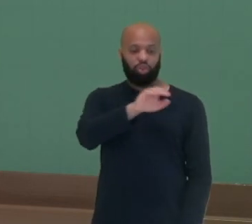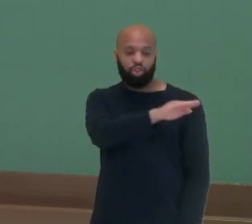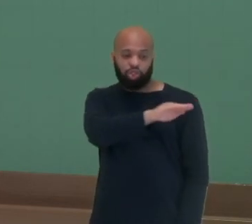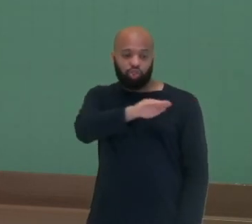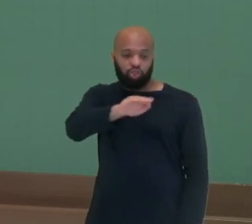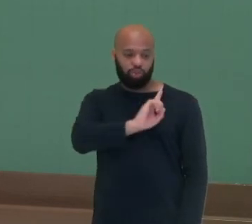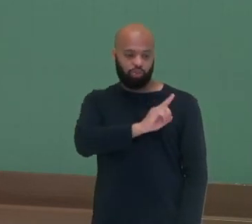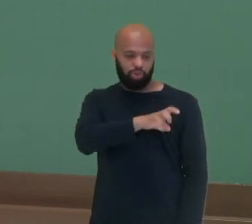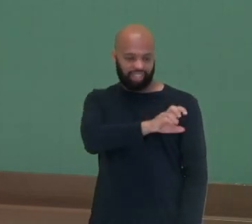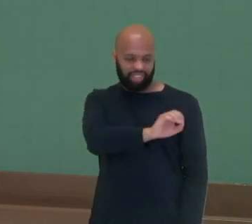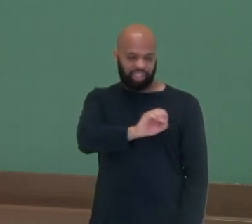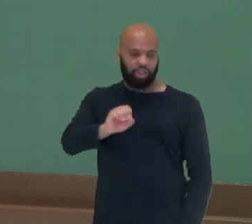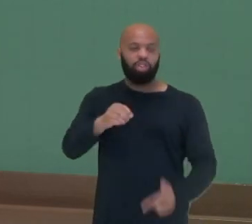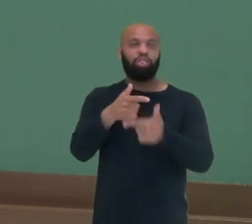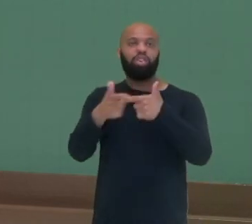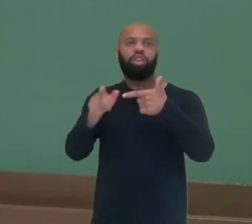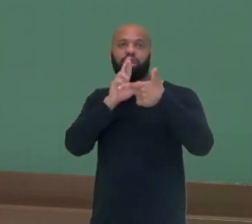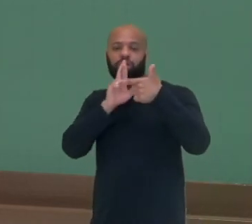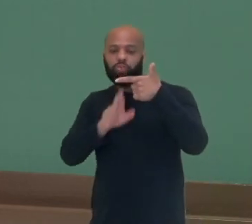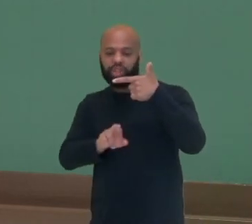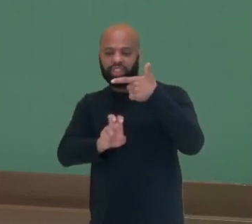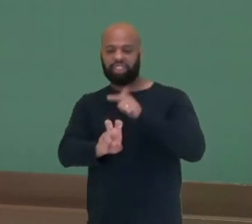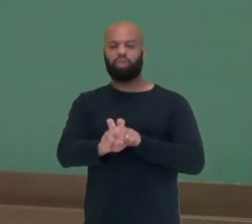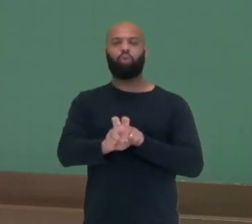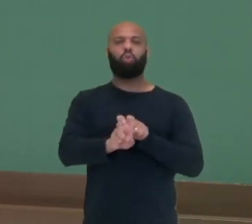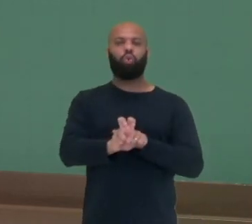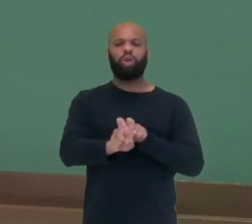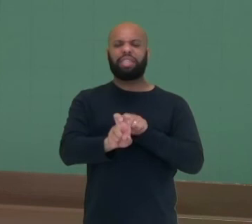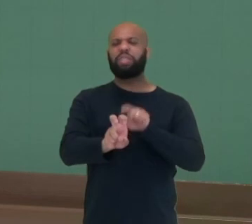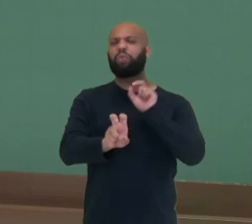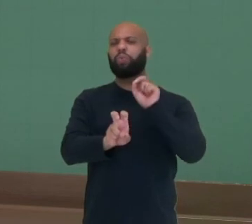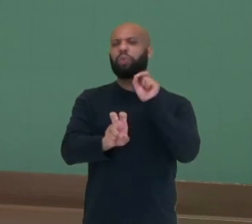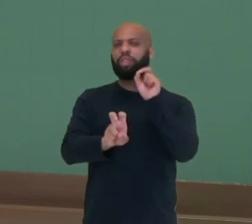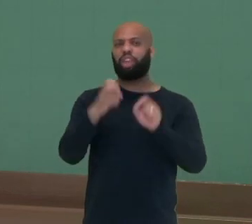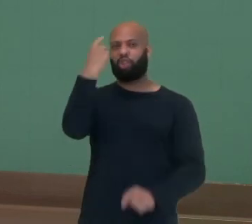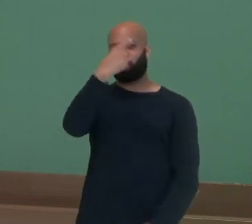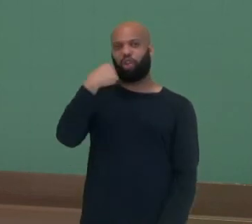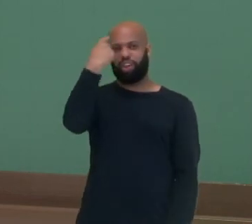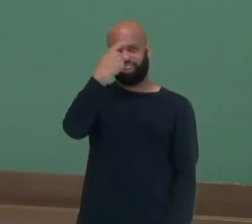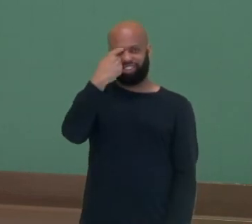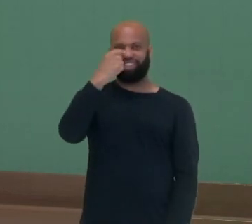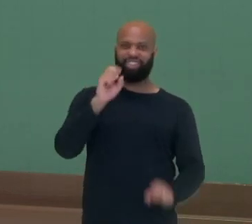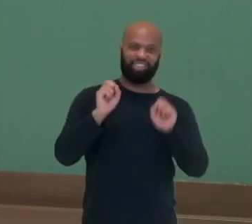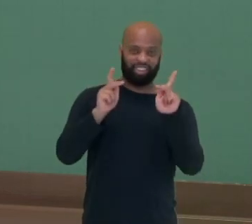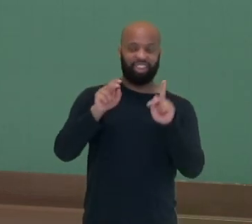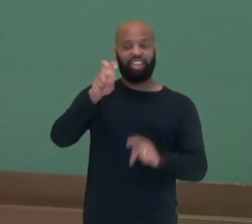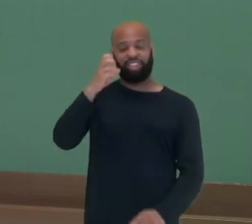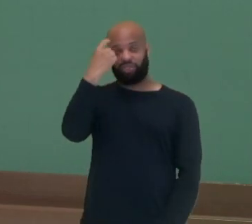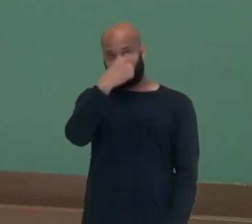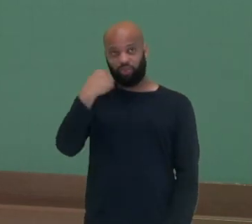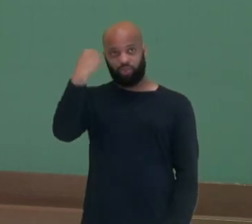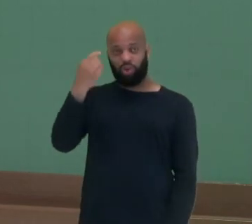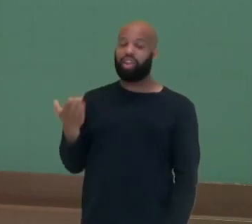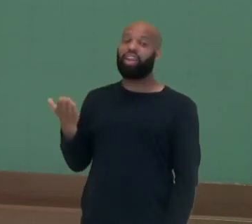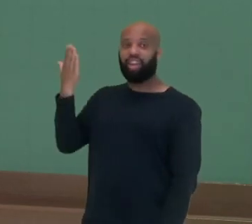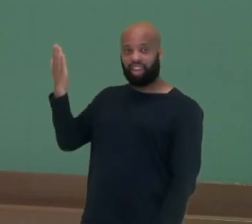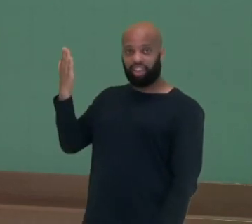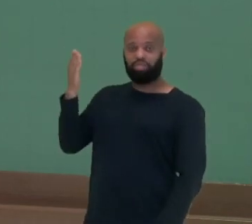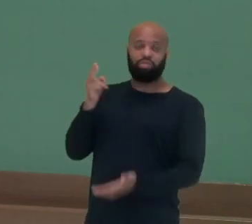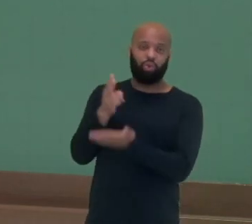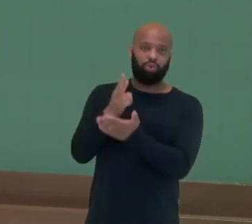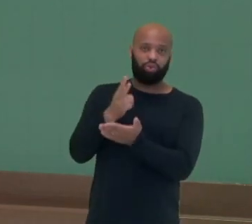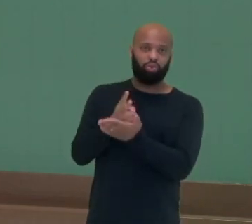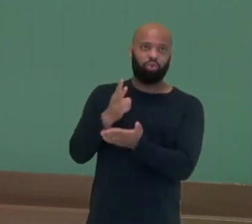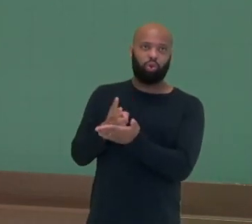Então, a minha incógnita, o que eu quero descobrir é o tempo. 5 horas esse equipamento permaneceu